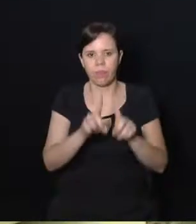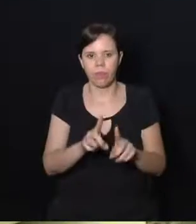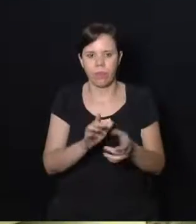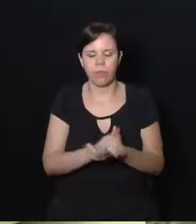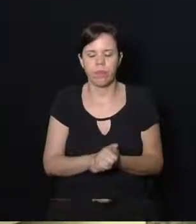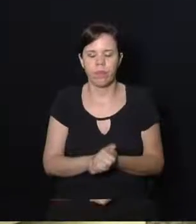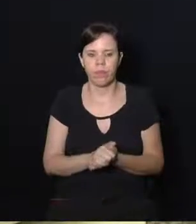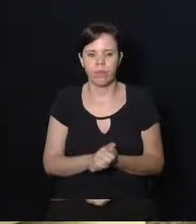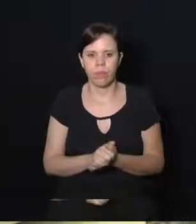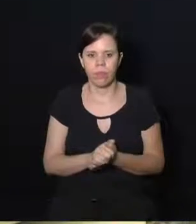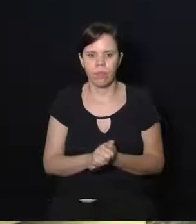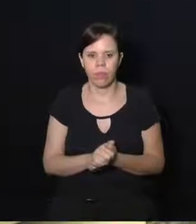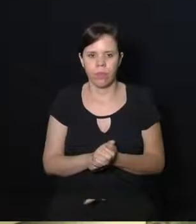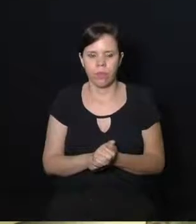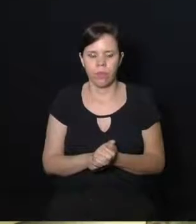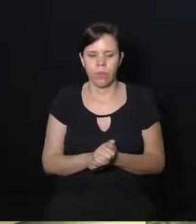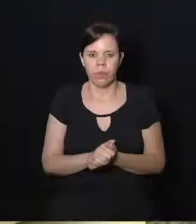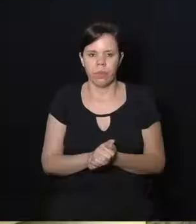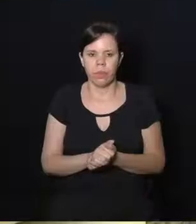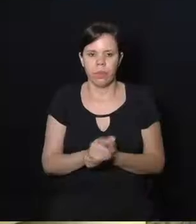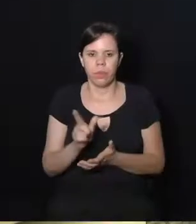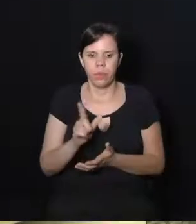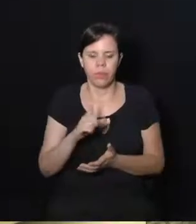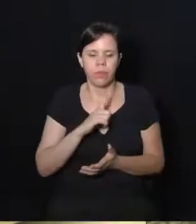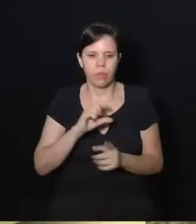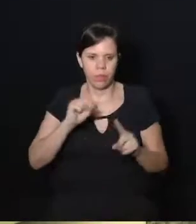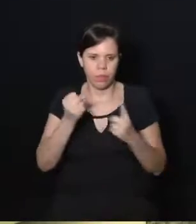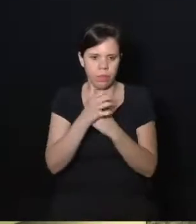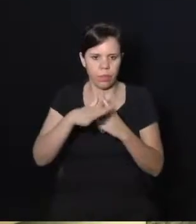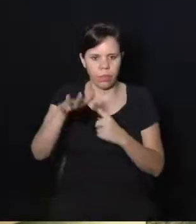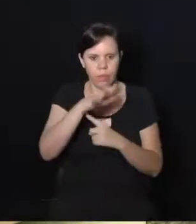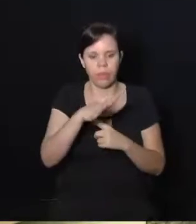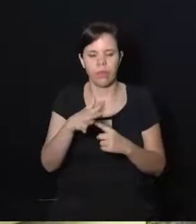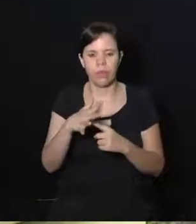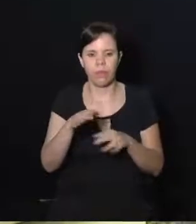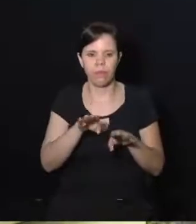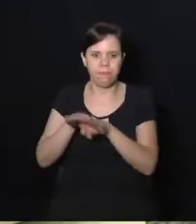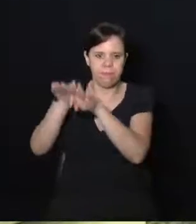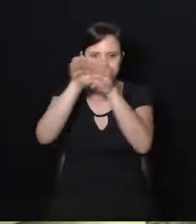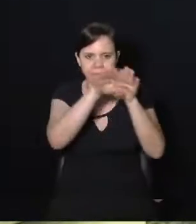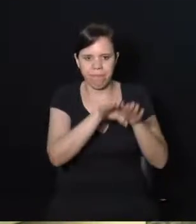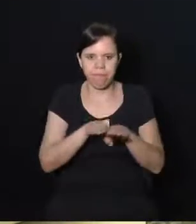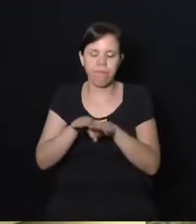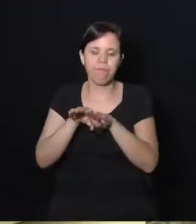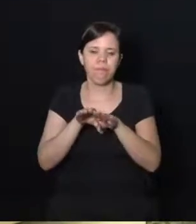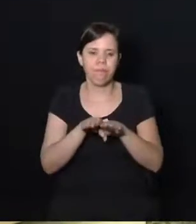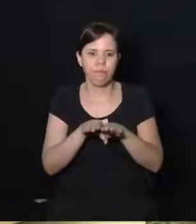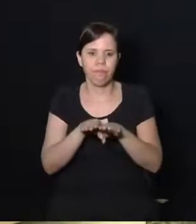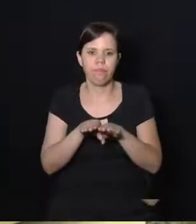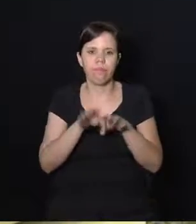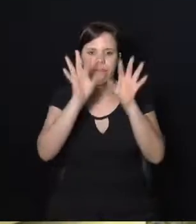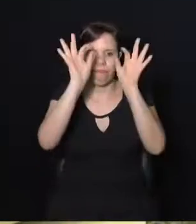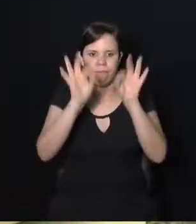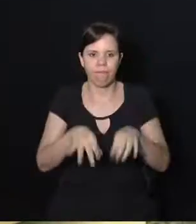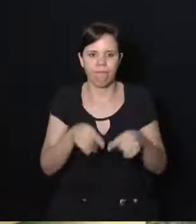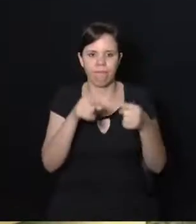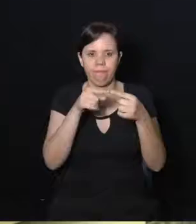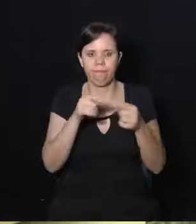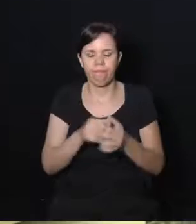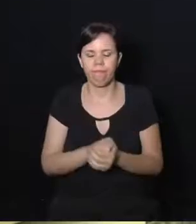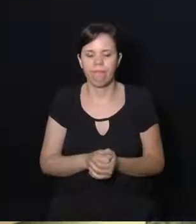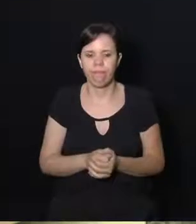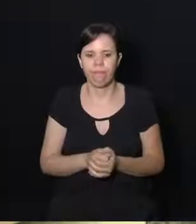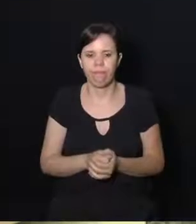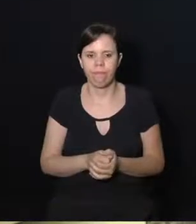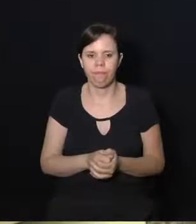E, obviamente, assim nós temos uma sociedade mais igualitária, com mais justiça e, obviamente,